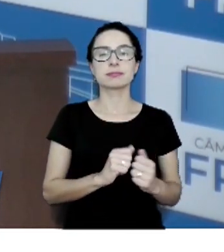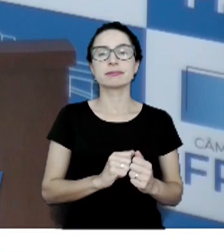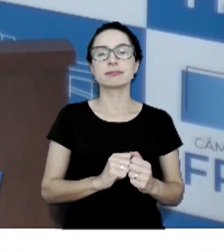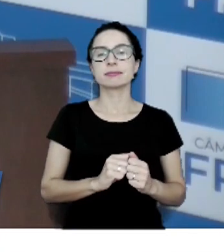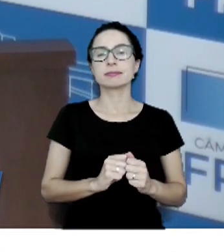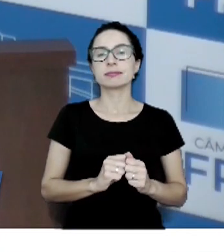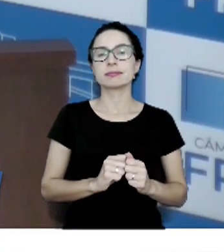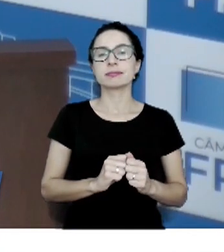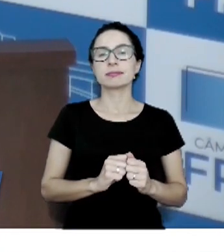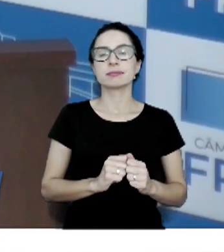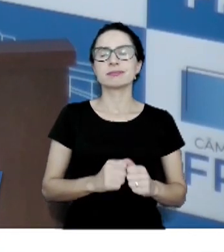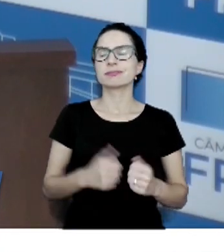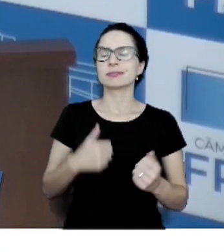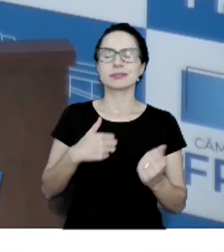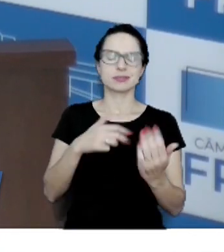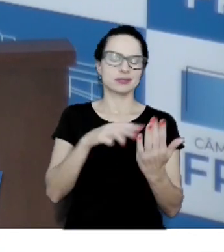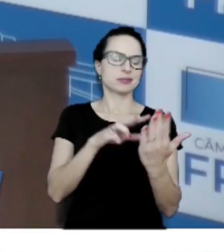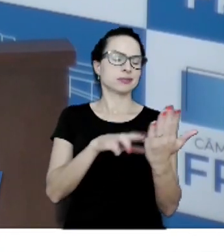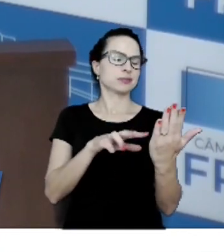eu não entendo